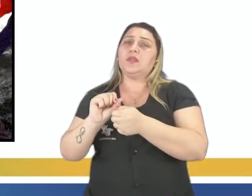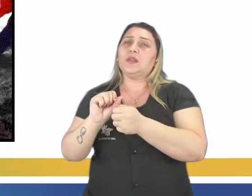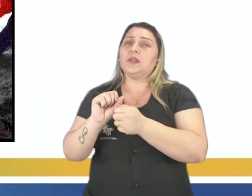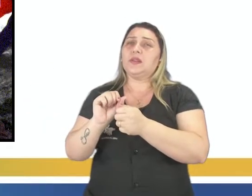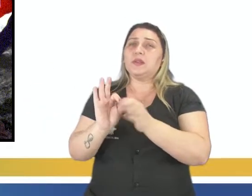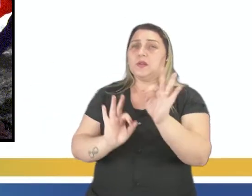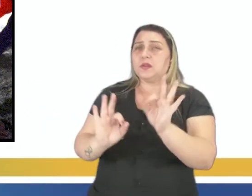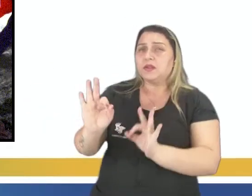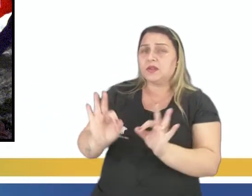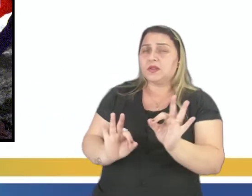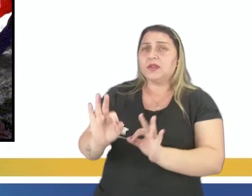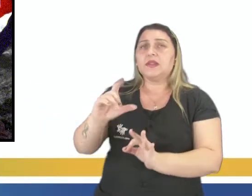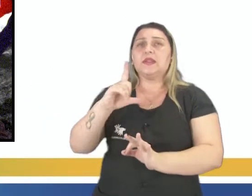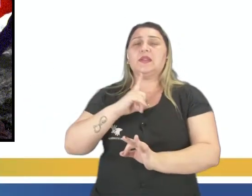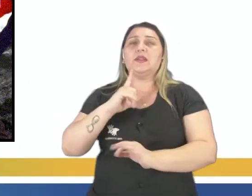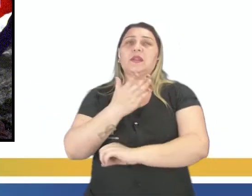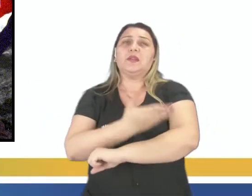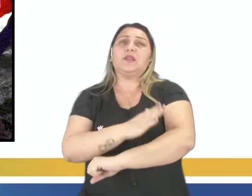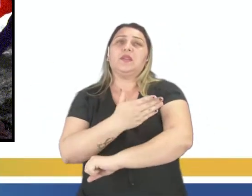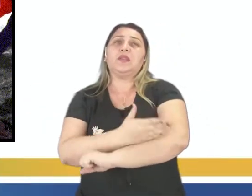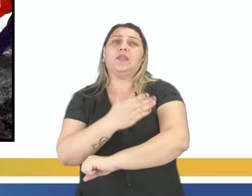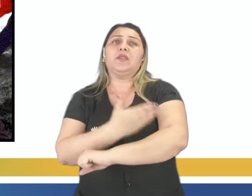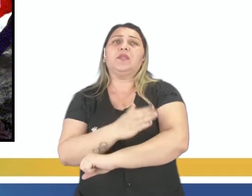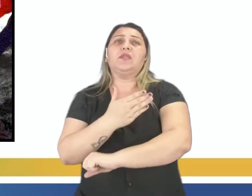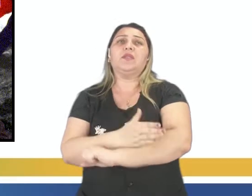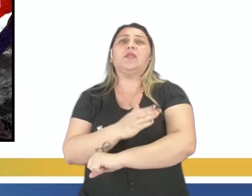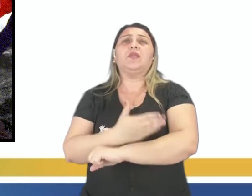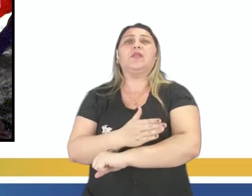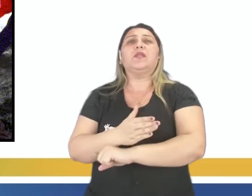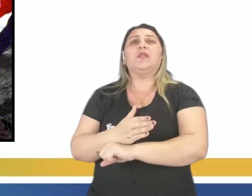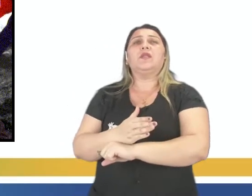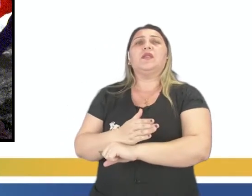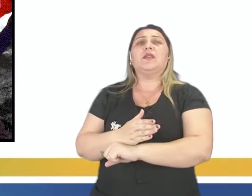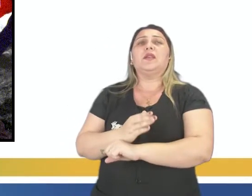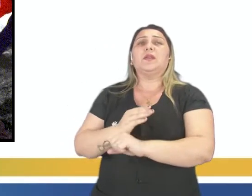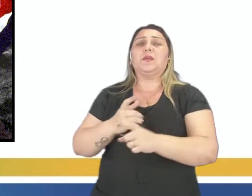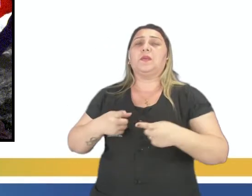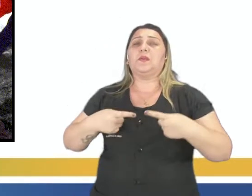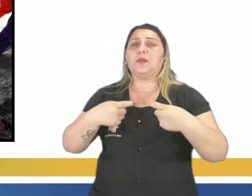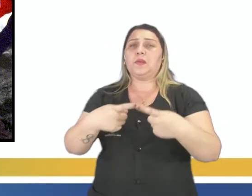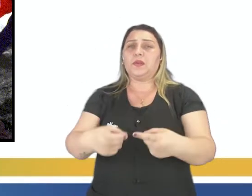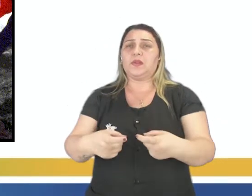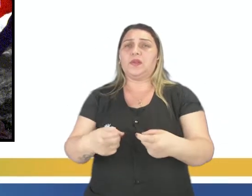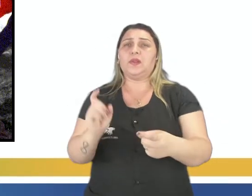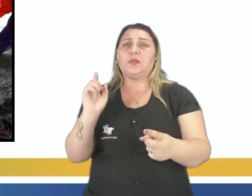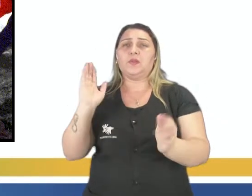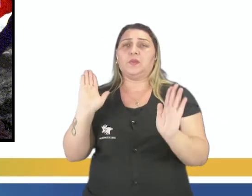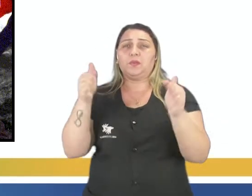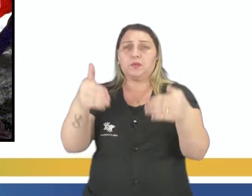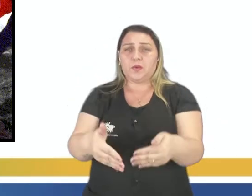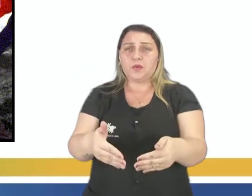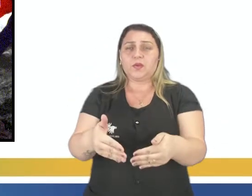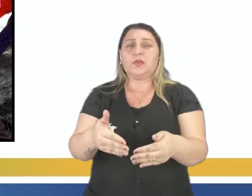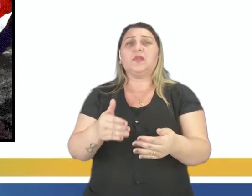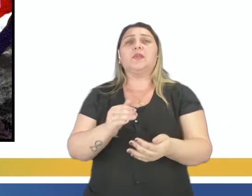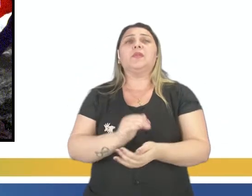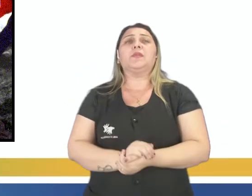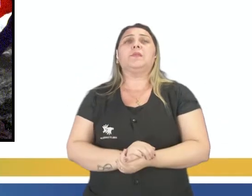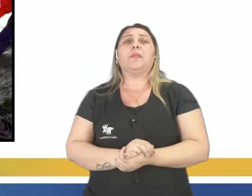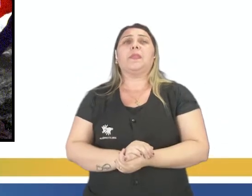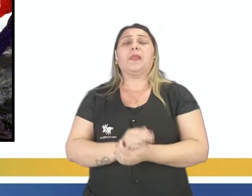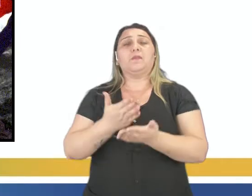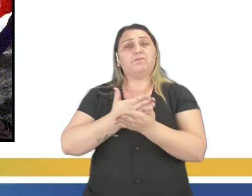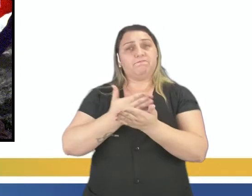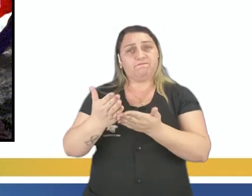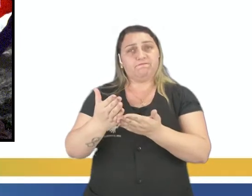articulações. A gente tem aí a prática do foquismo, né, que seriam essas guerrilhas com focos em lugares, né? Aí então, a